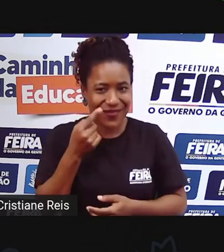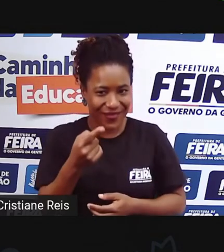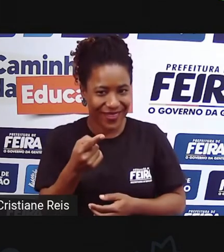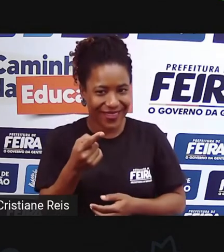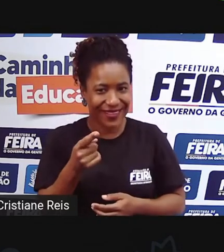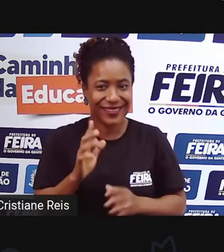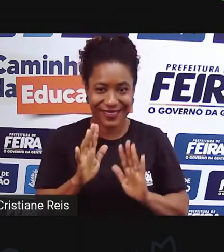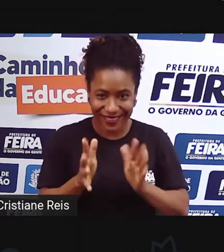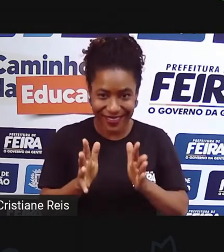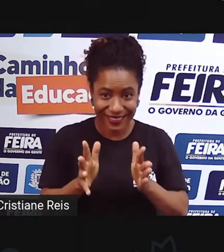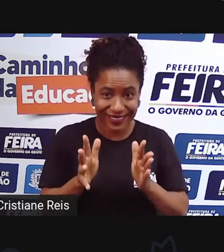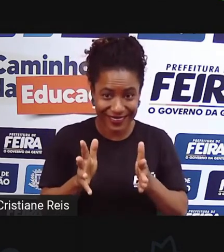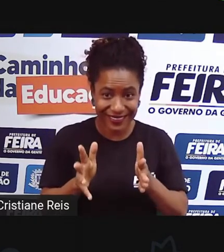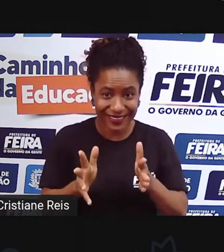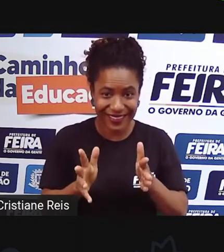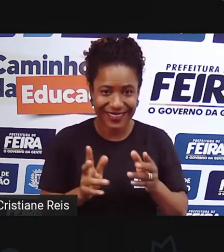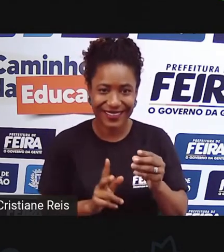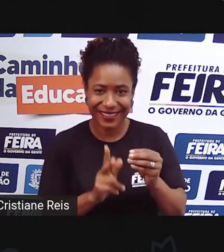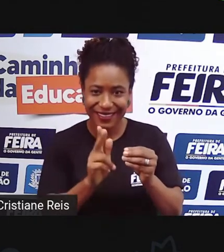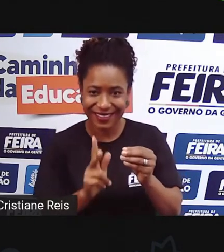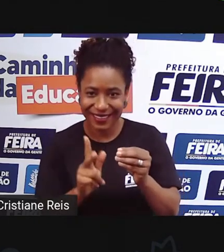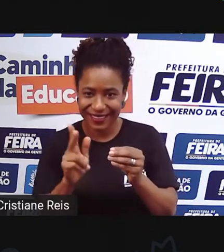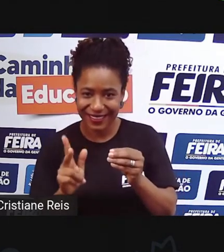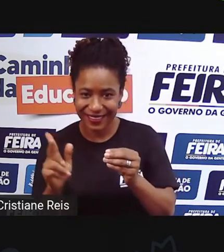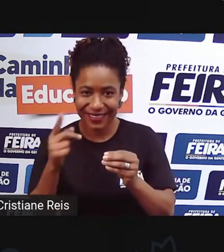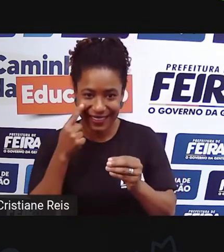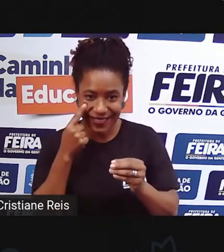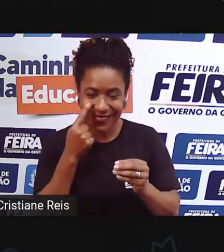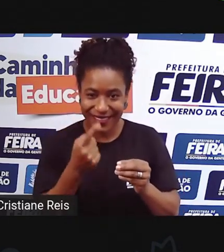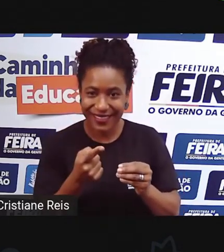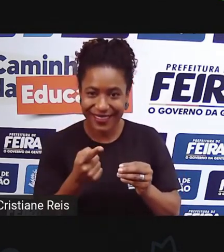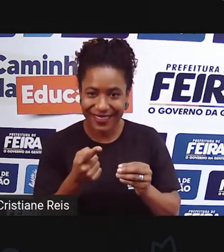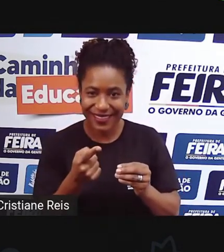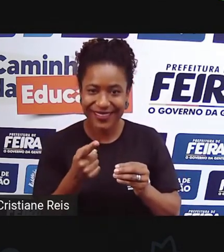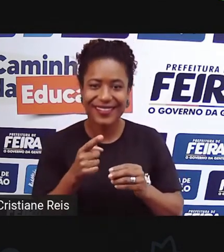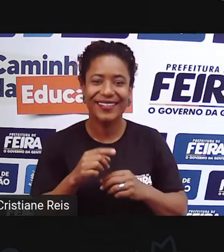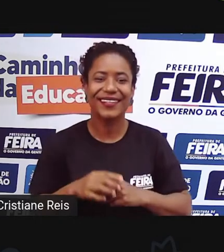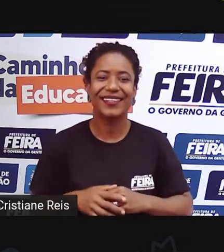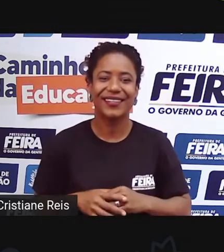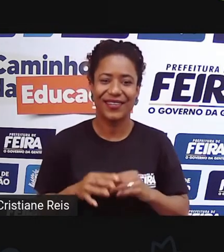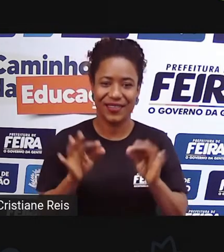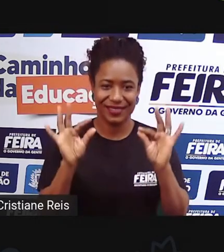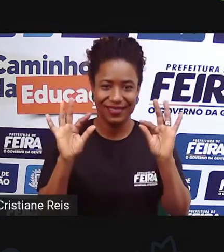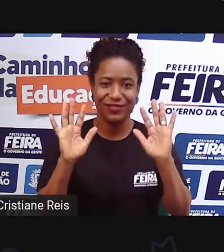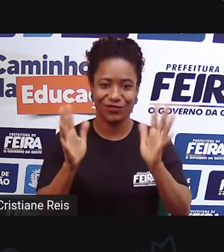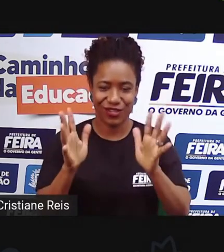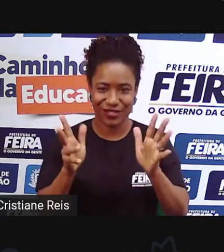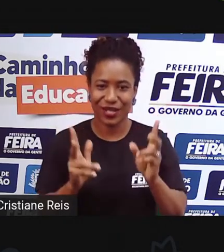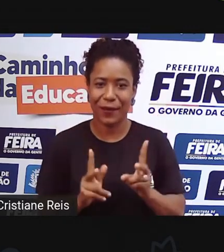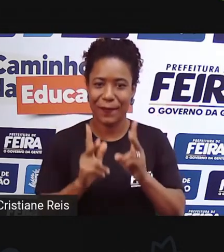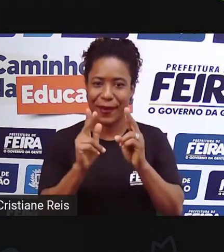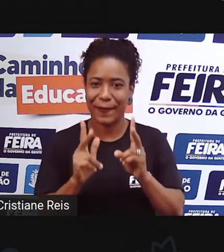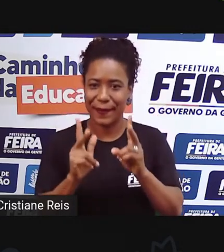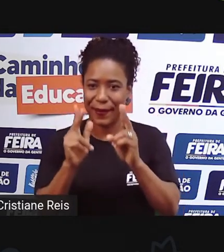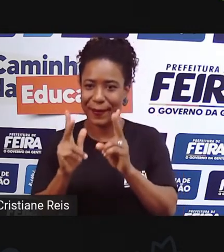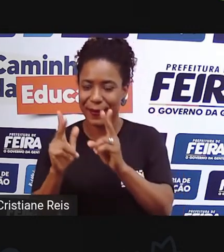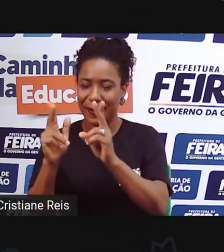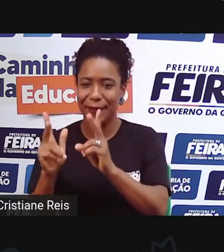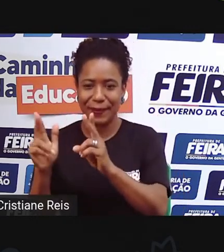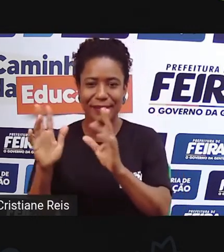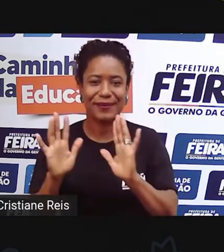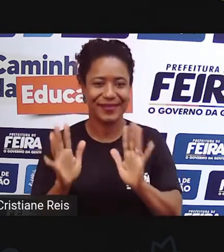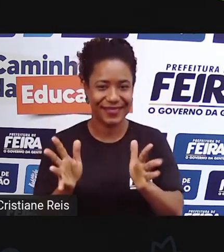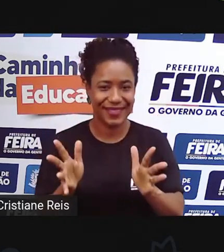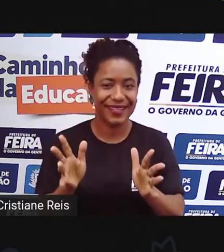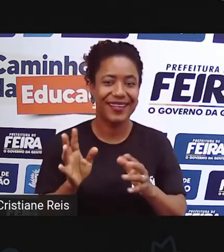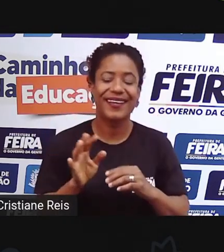papéis. Olha só. Estão conseguindo ver daí, meninada? Ó, já recortei os papéis. Que